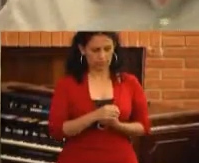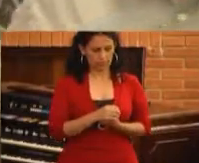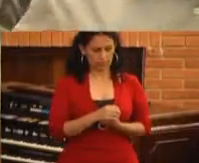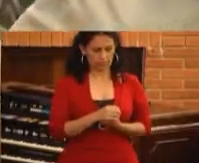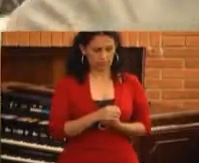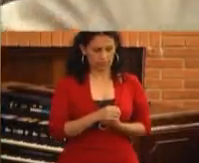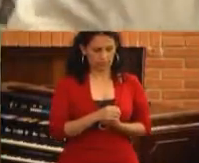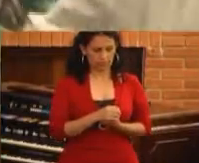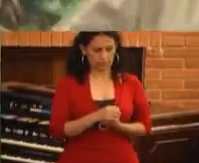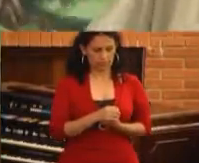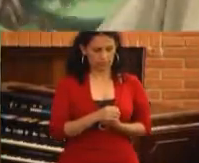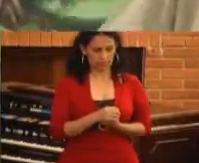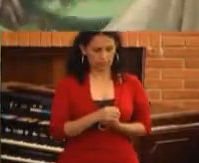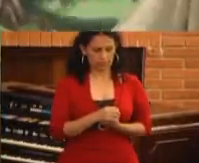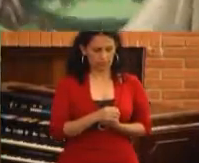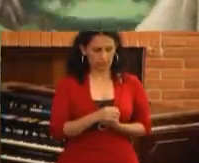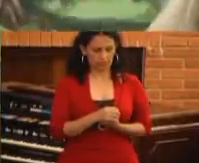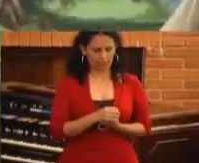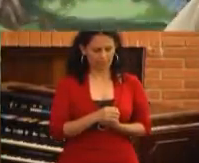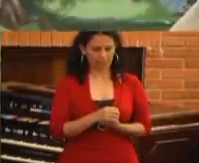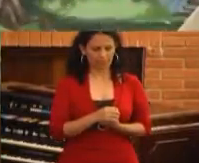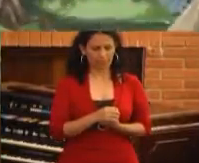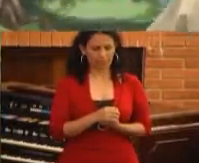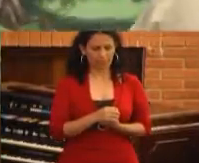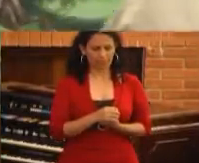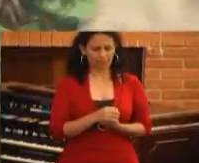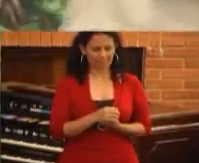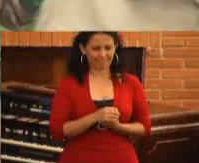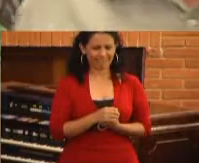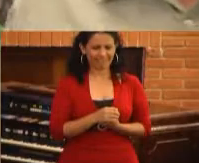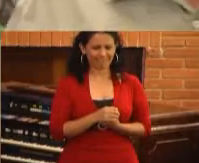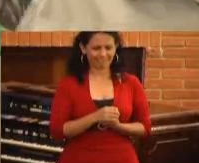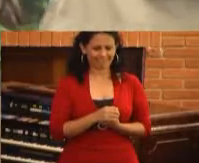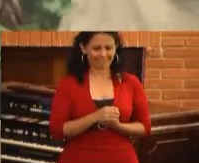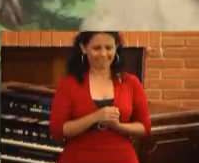Nós vamos ter surpresas no céu.